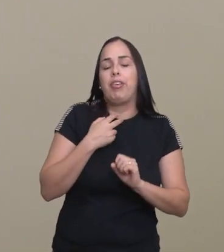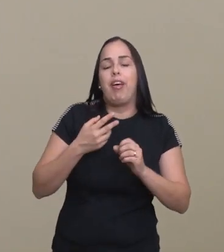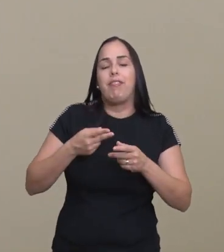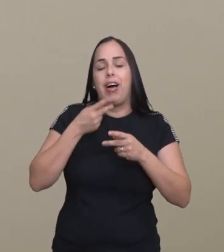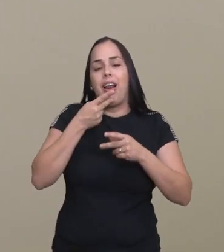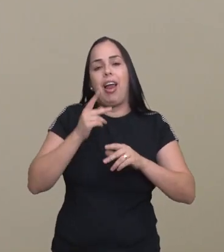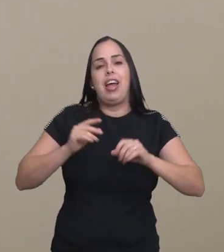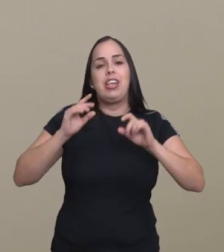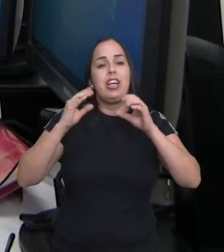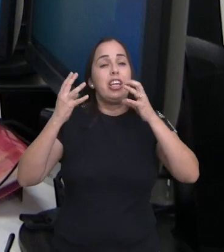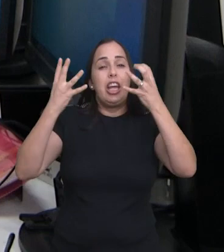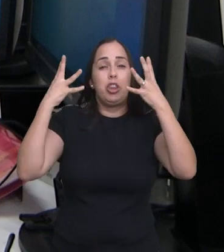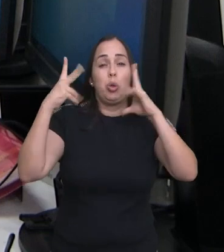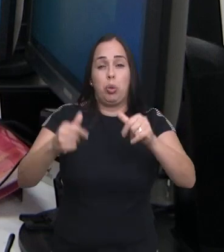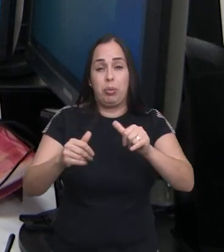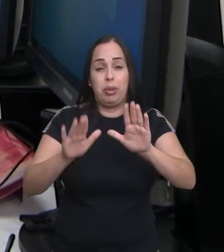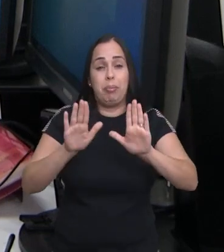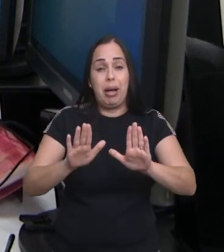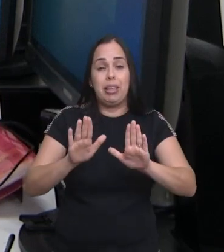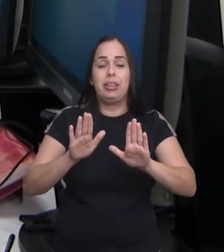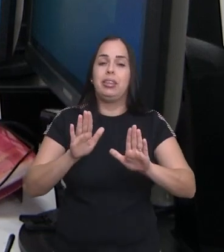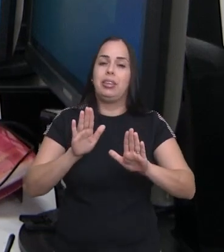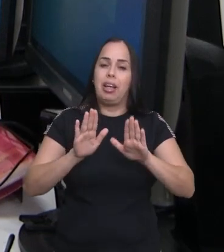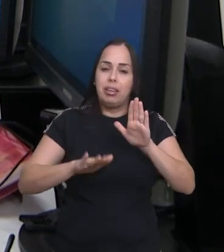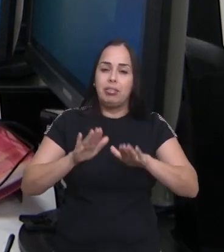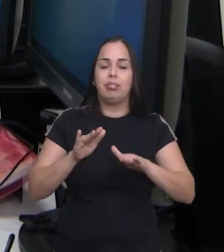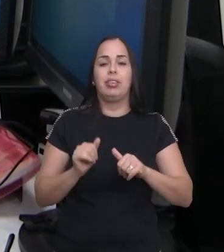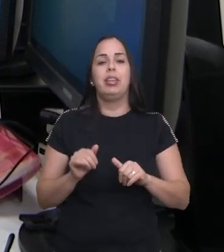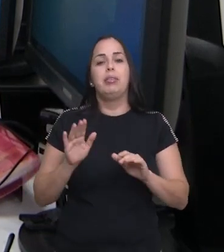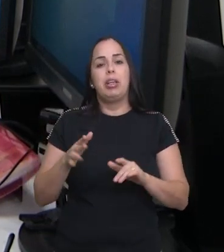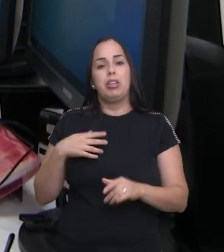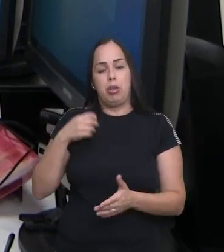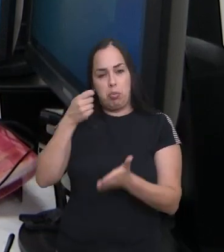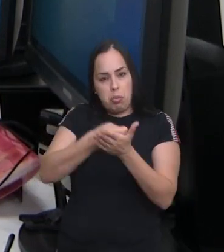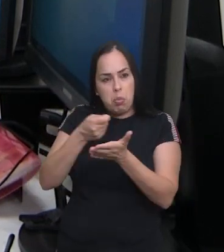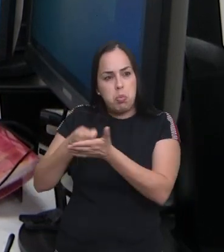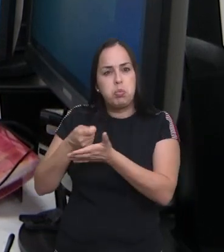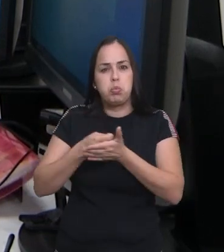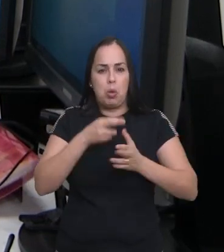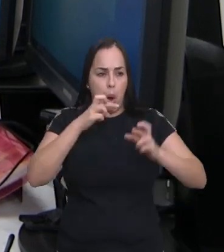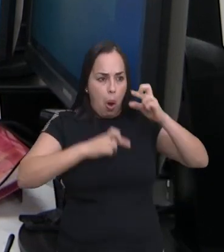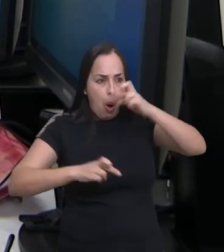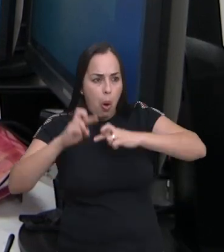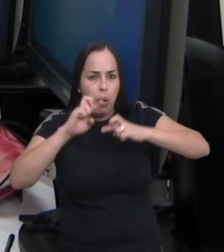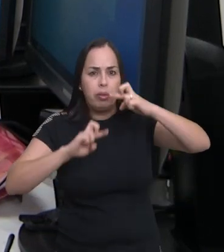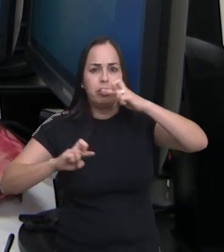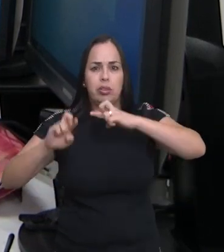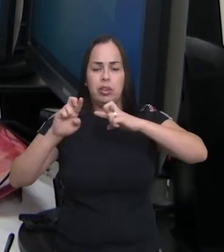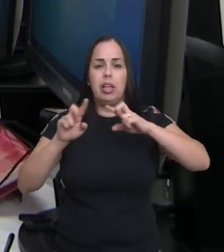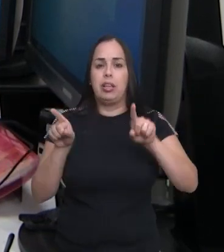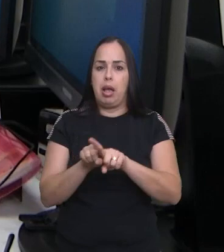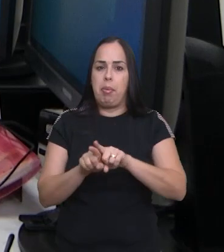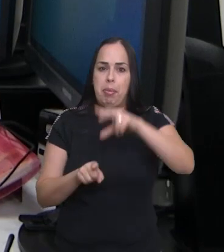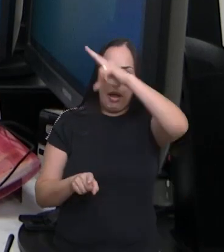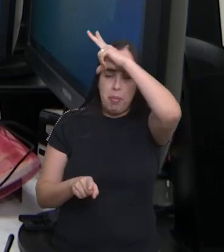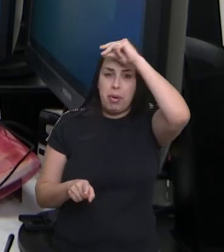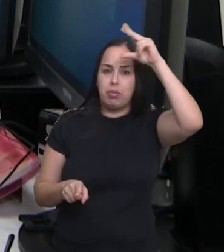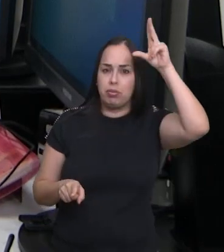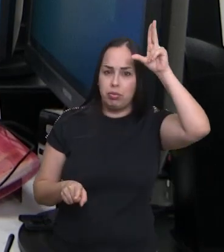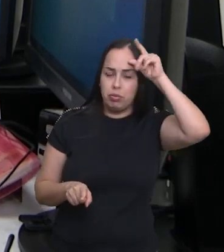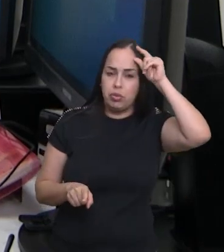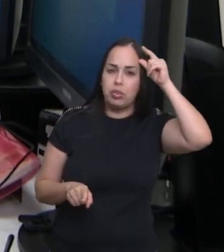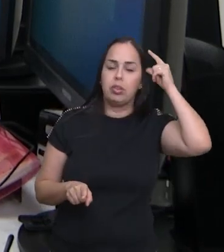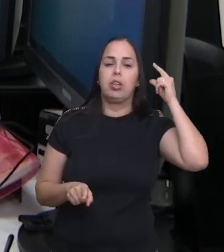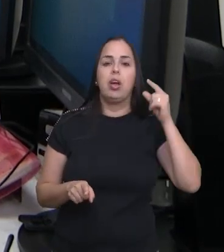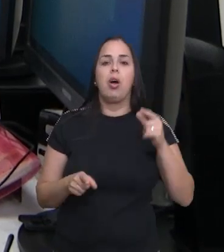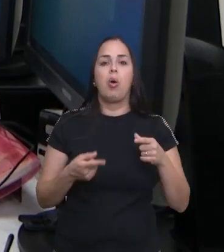isso que está acontecendo, né? Aqui do Legislativo temos a obrigação de fiscalizar, né, tanto a Prefeitura nas suas ações